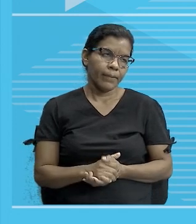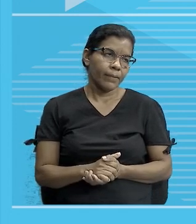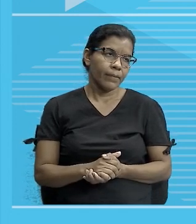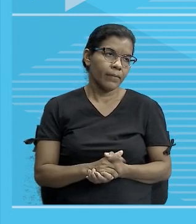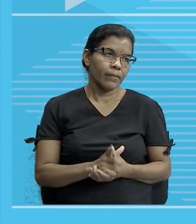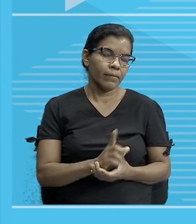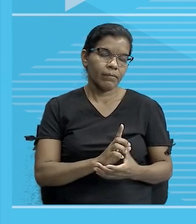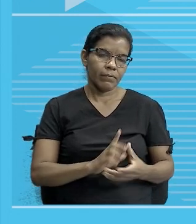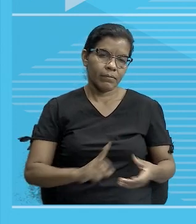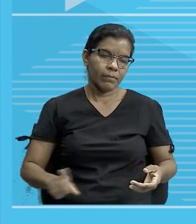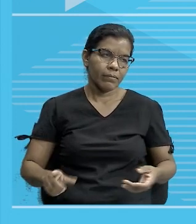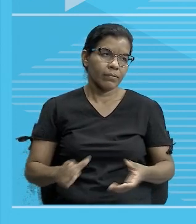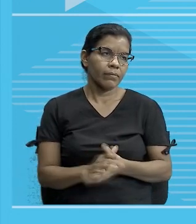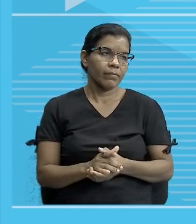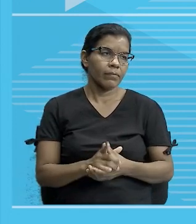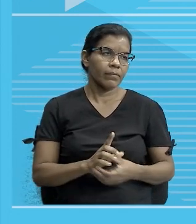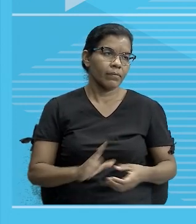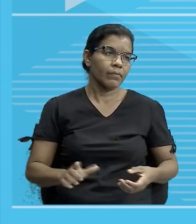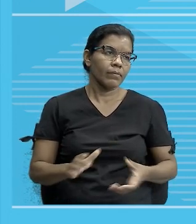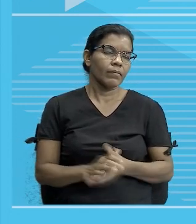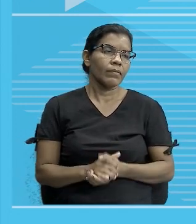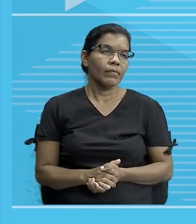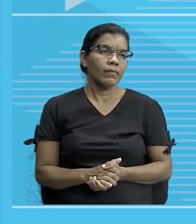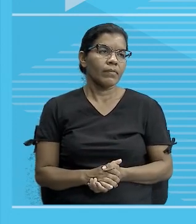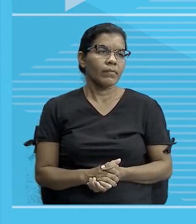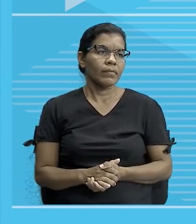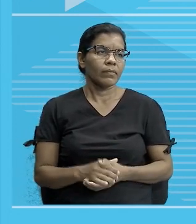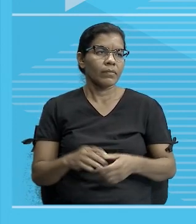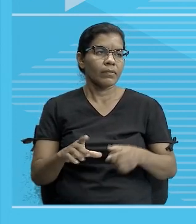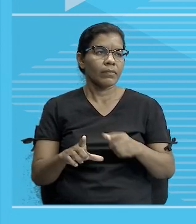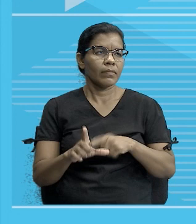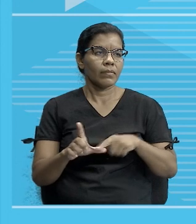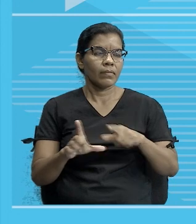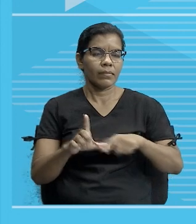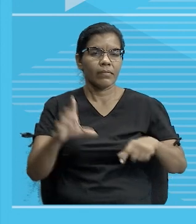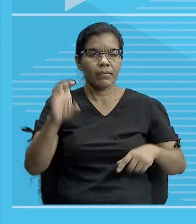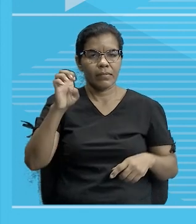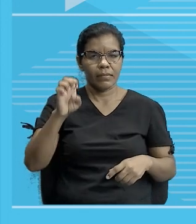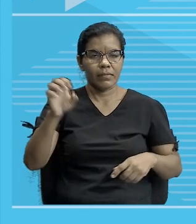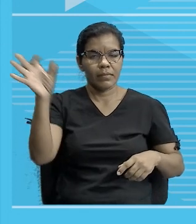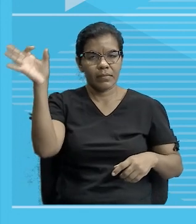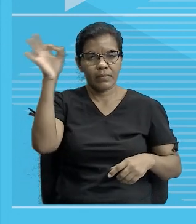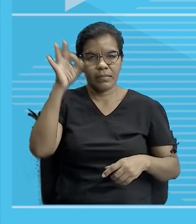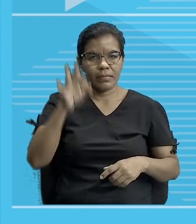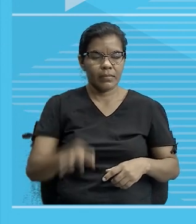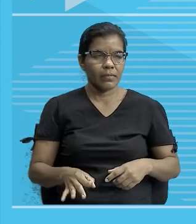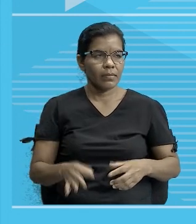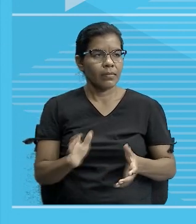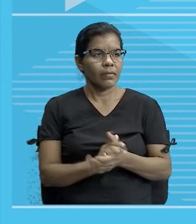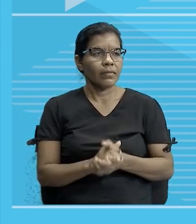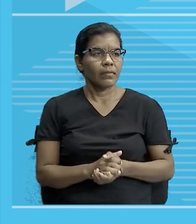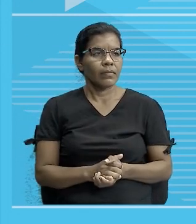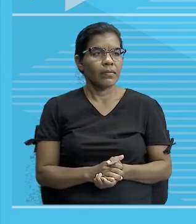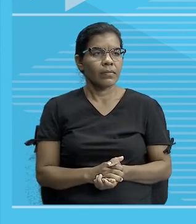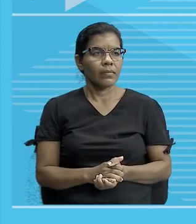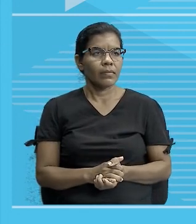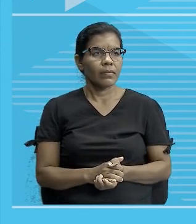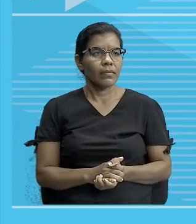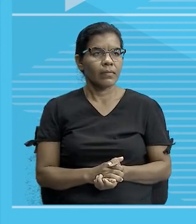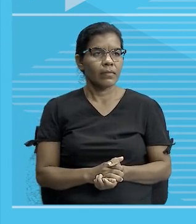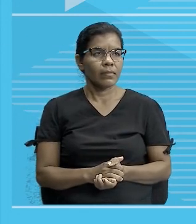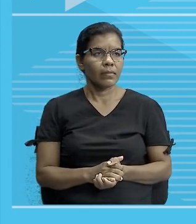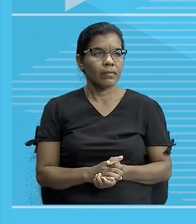não era socialista e nem reformista. Era uma sociedade dividida em três estamentos,